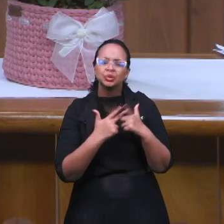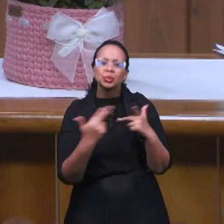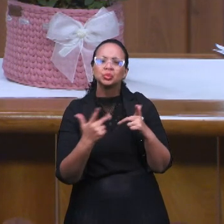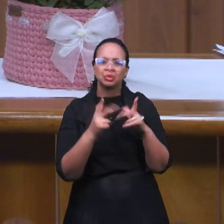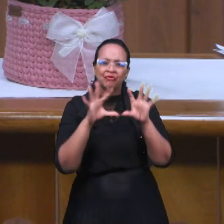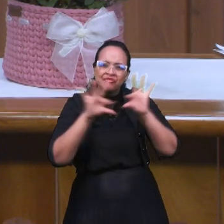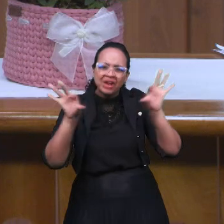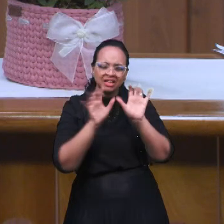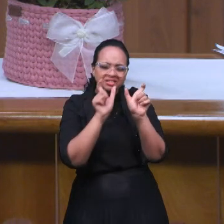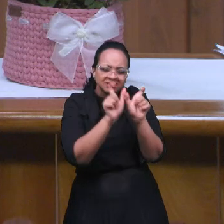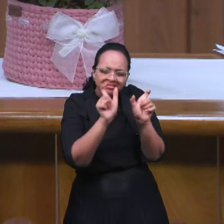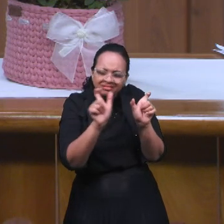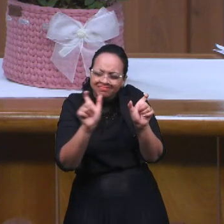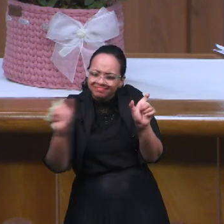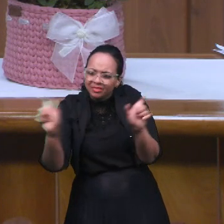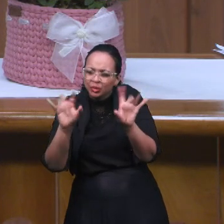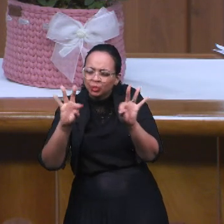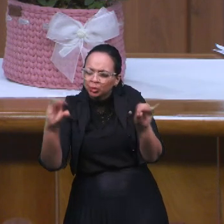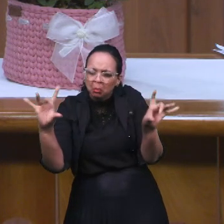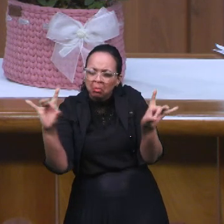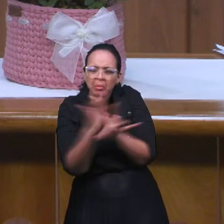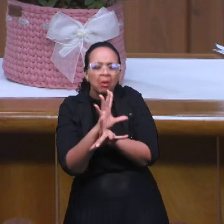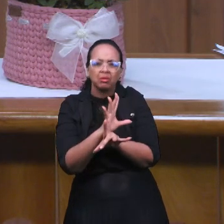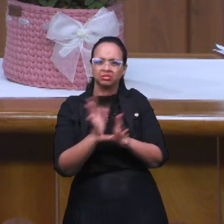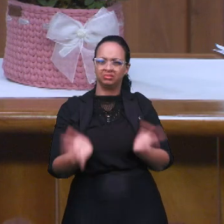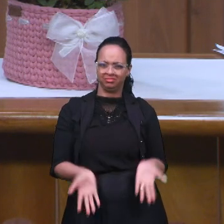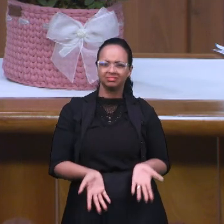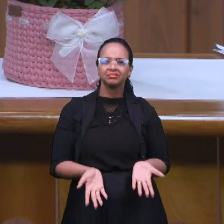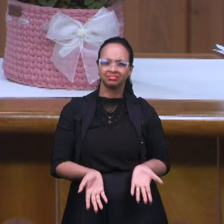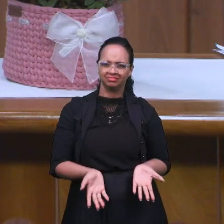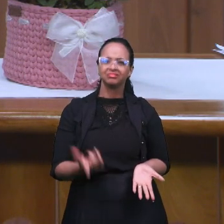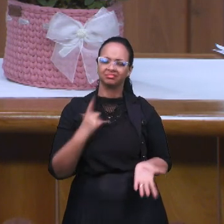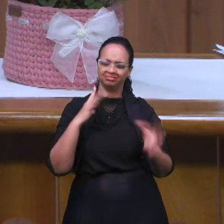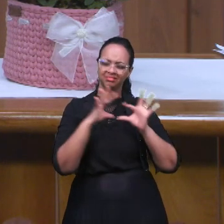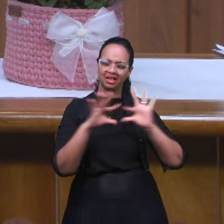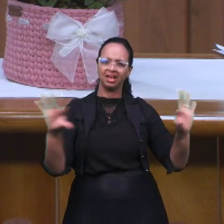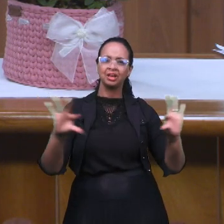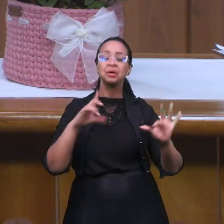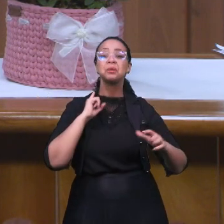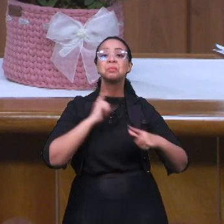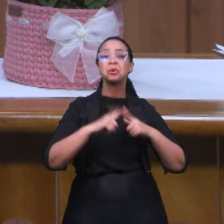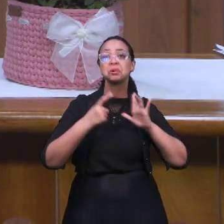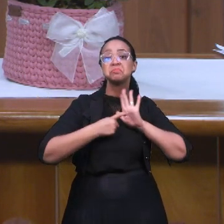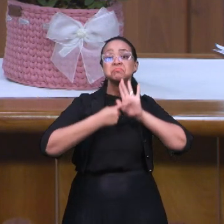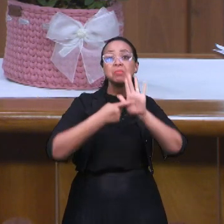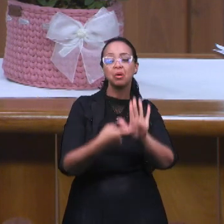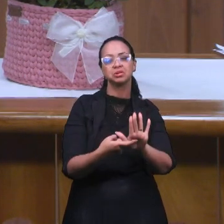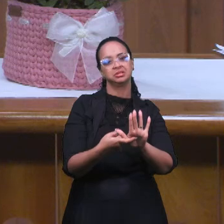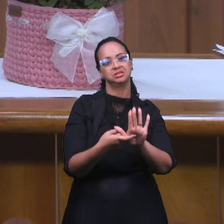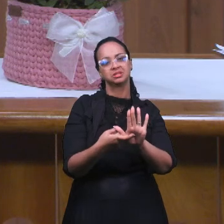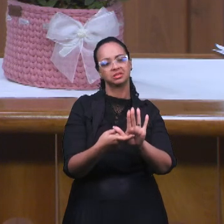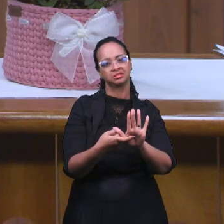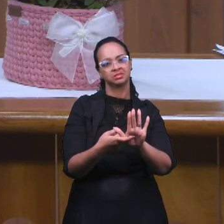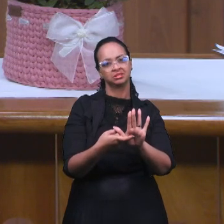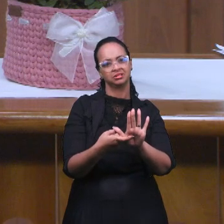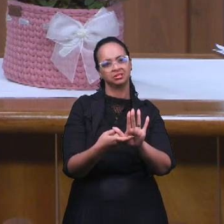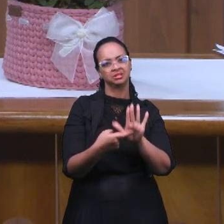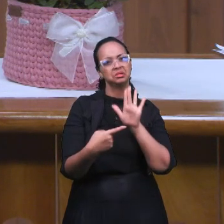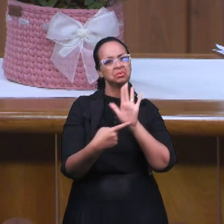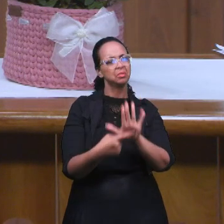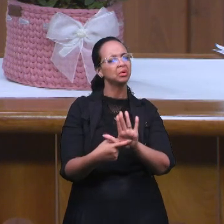está bem colocado aqui nesse capítulo, para mostrar que toda